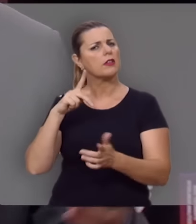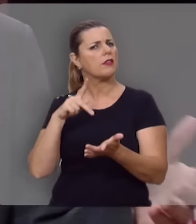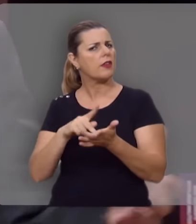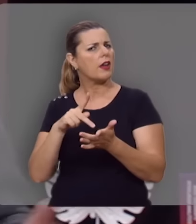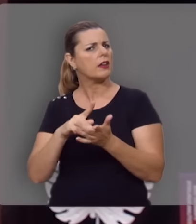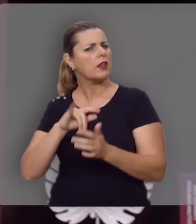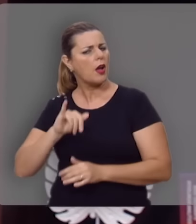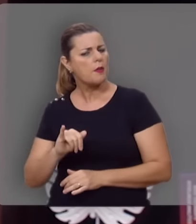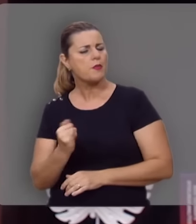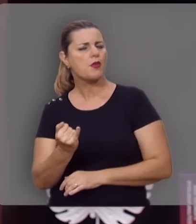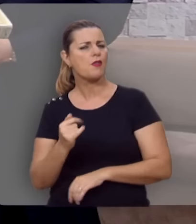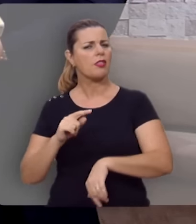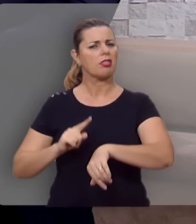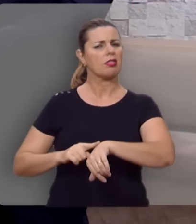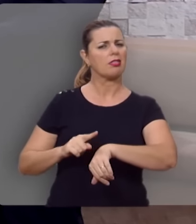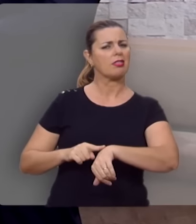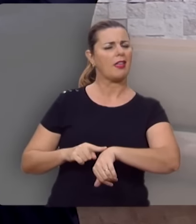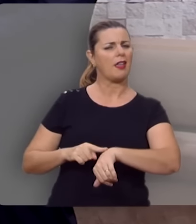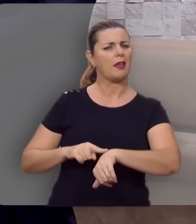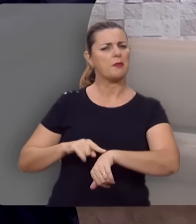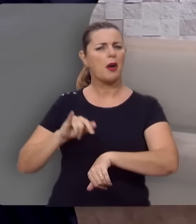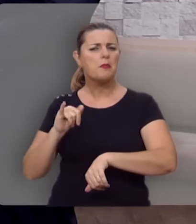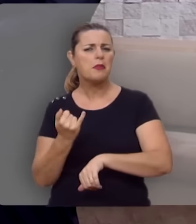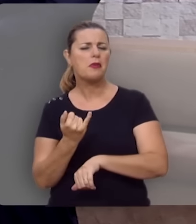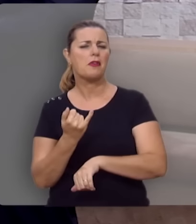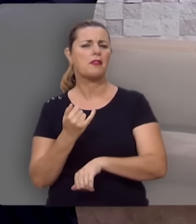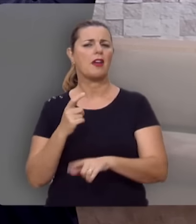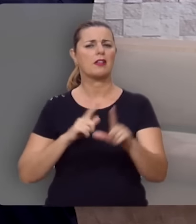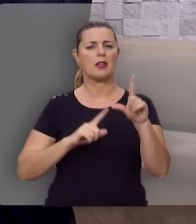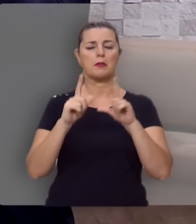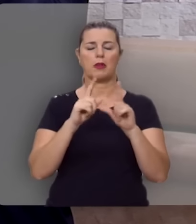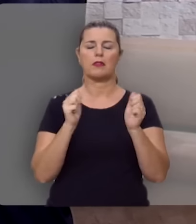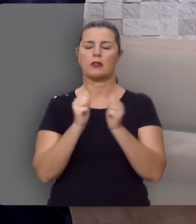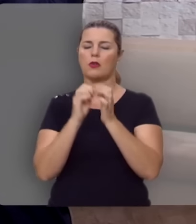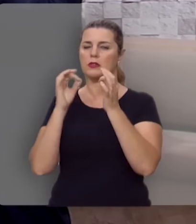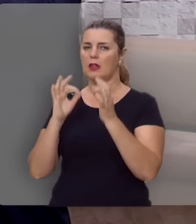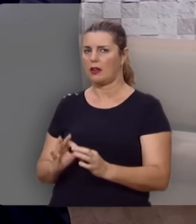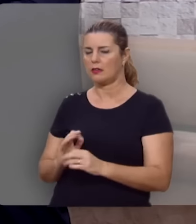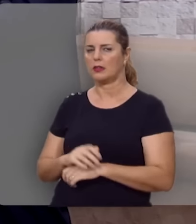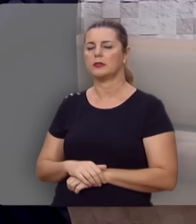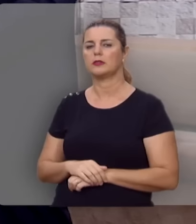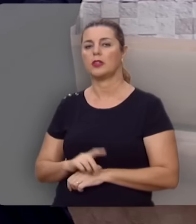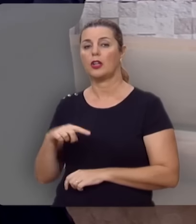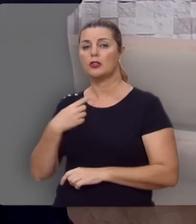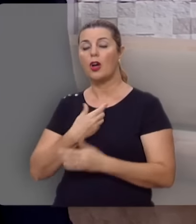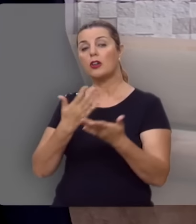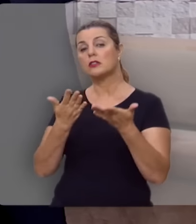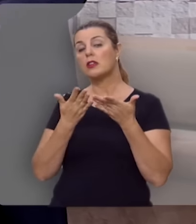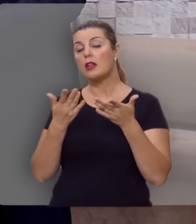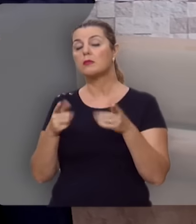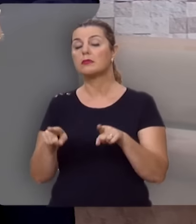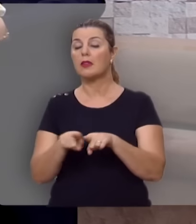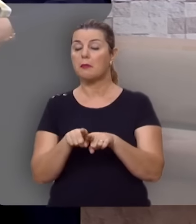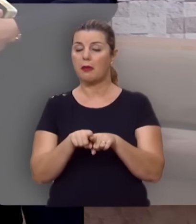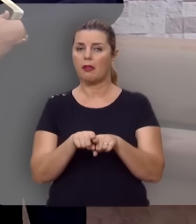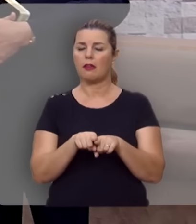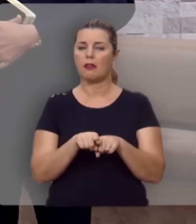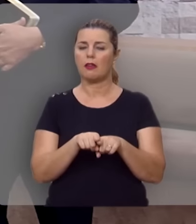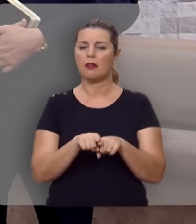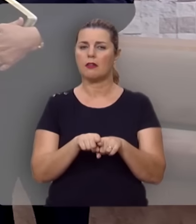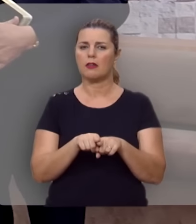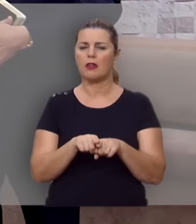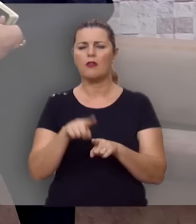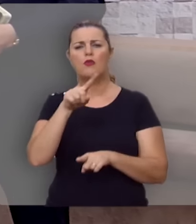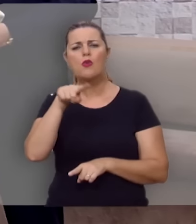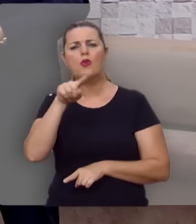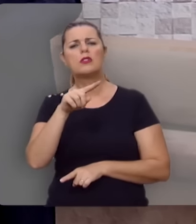fato, aproveitar esse tempo conosco, aproveitar esse programa, não é verdade, Reverendo Hernandes? Com certeza, pastor, com certeza. Nós gostaríamos ainda